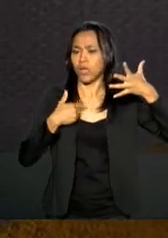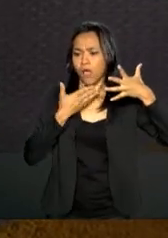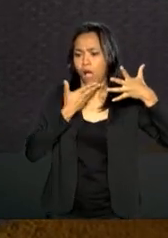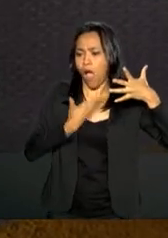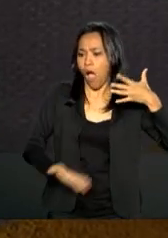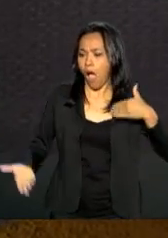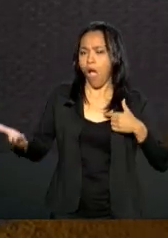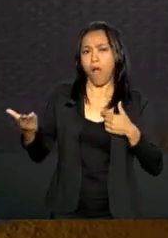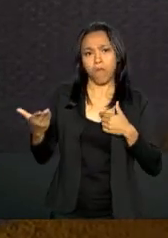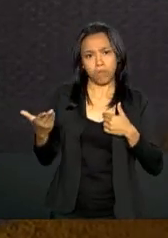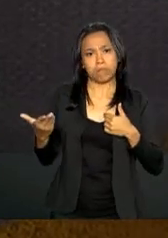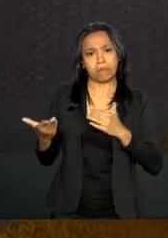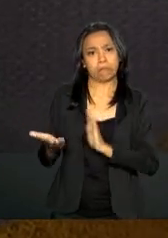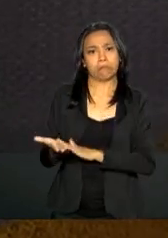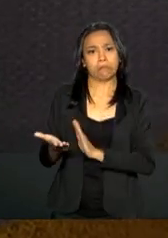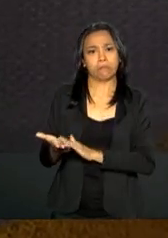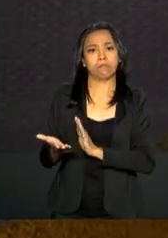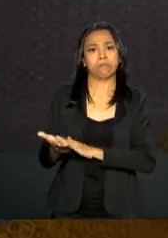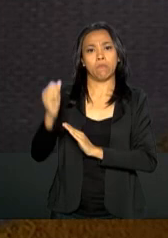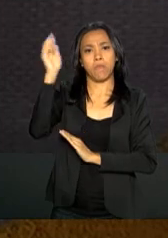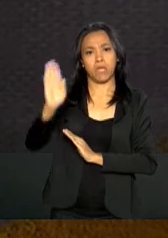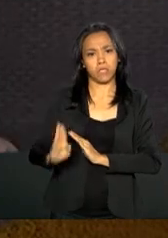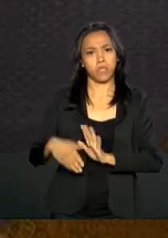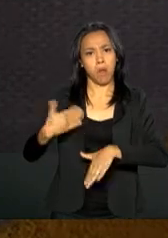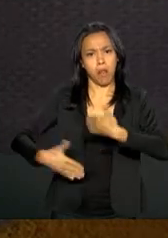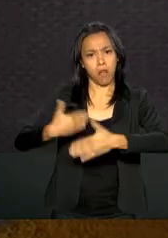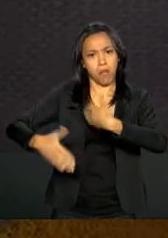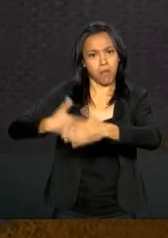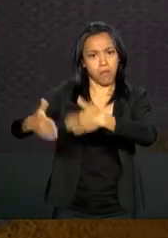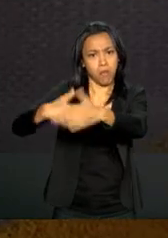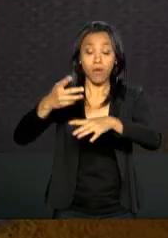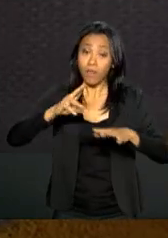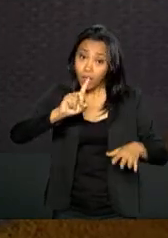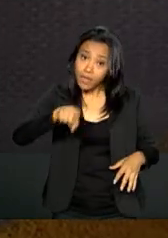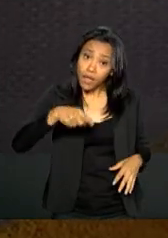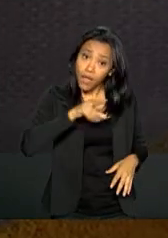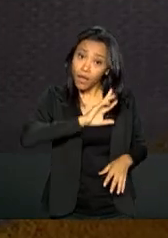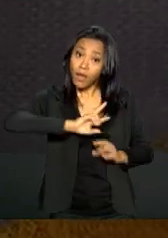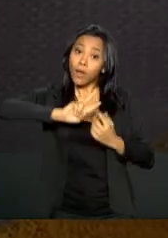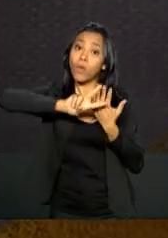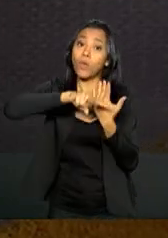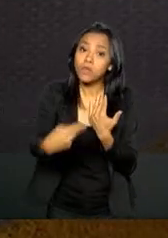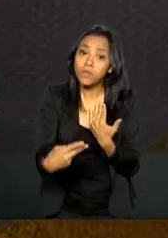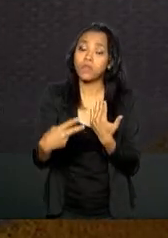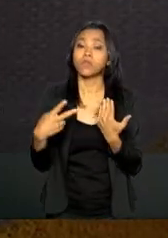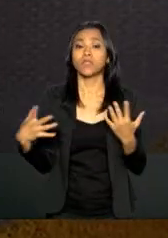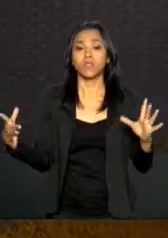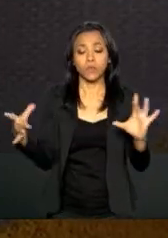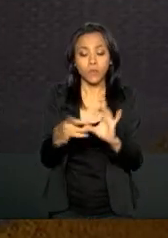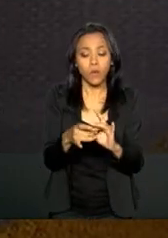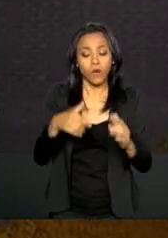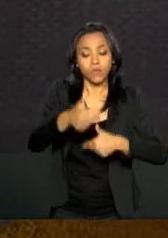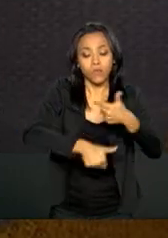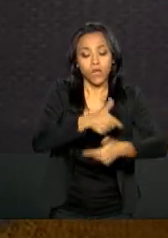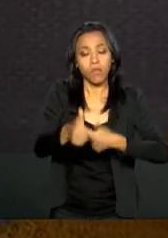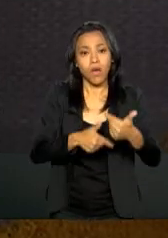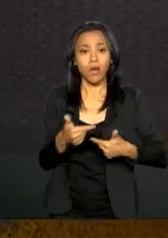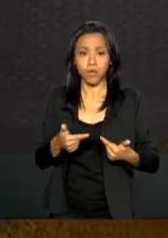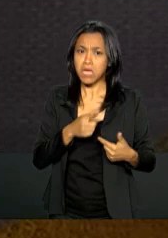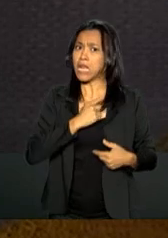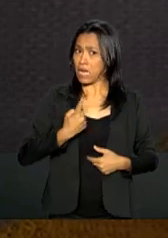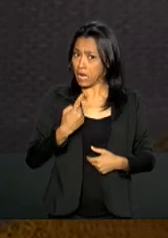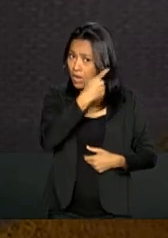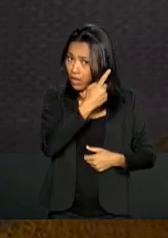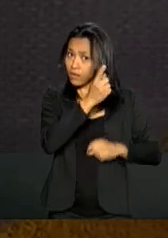estamos fazendo no país mas especialmente esta harmonia extraordinária entre os vários órgãos do poder não é foi muito saudado no chile muito